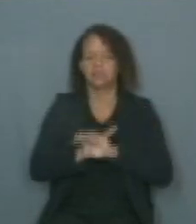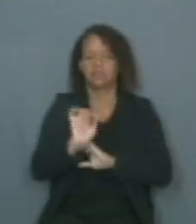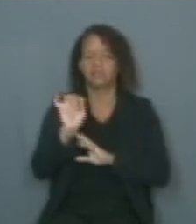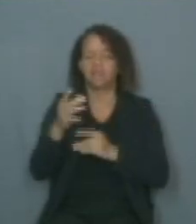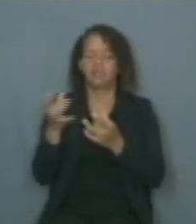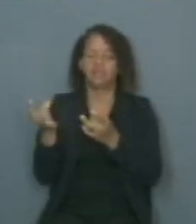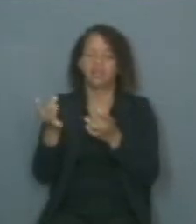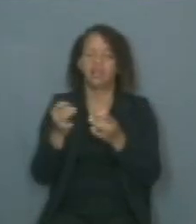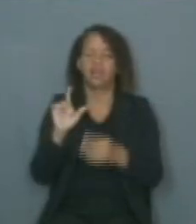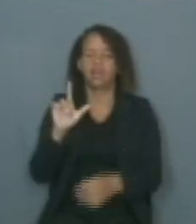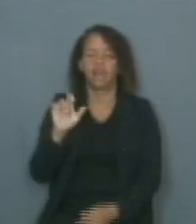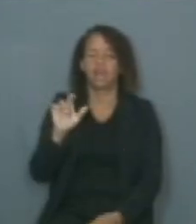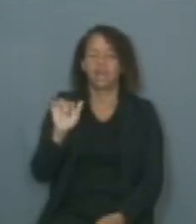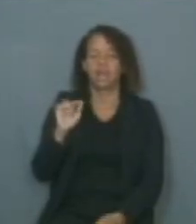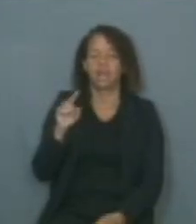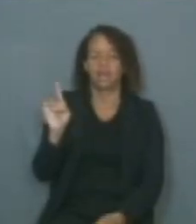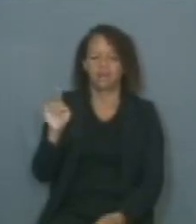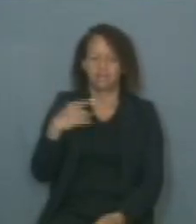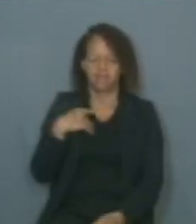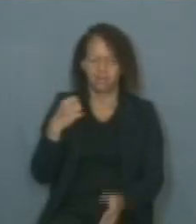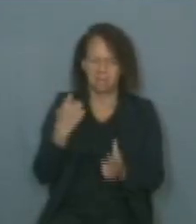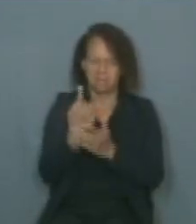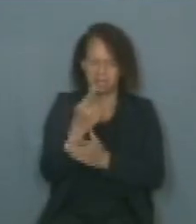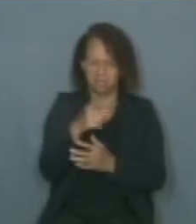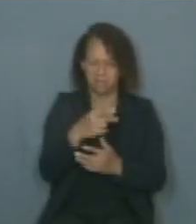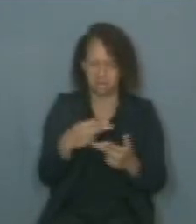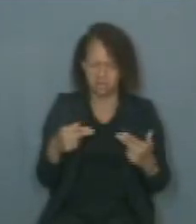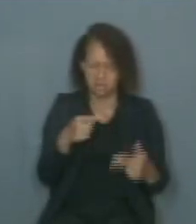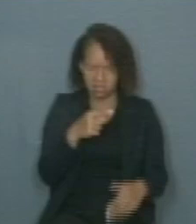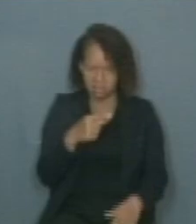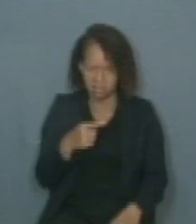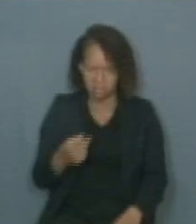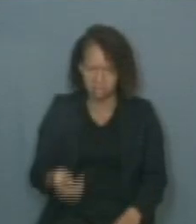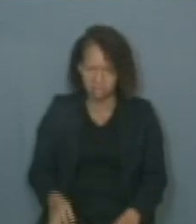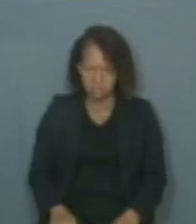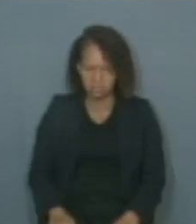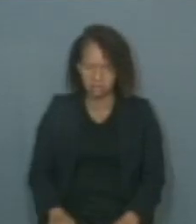para leilão. Tu que faz leilão, tu vai comprar um negócio desse, bicho?